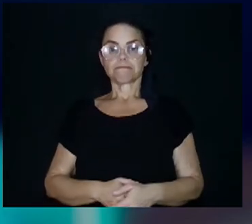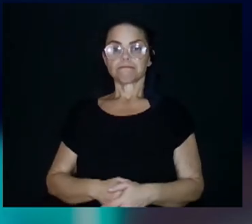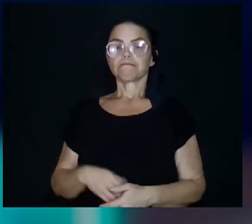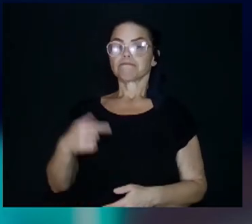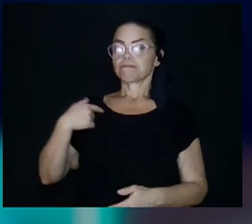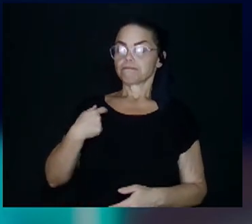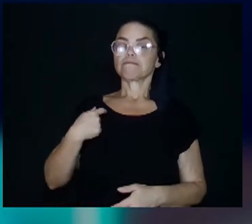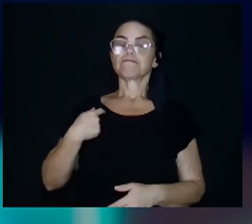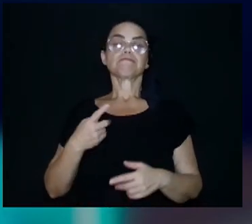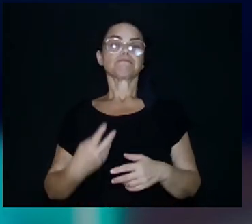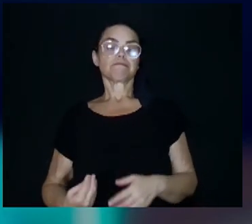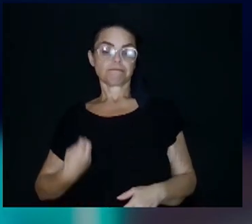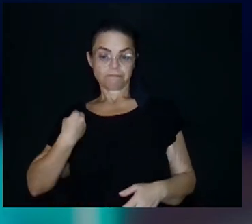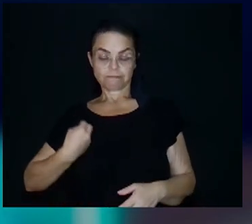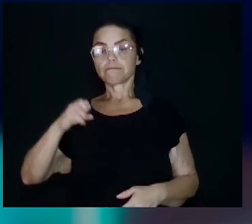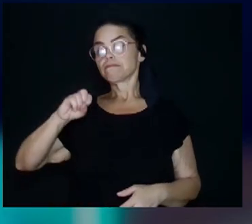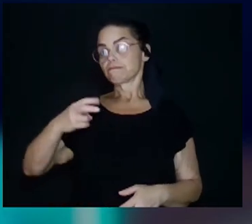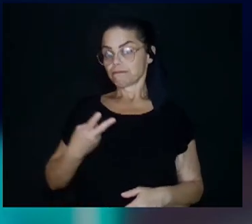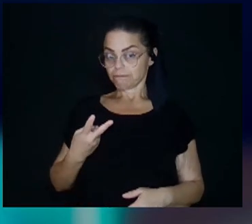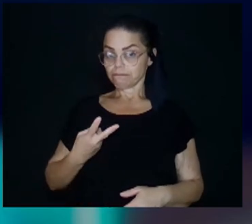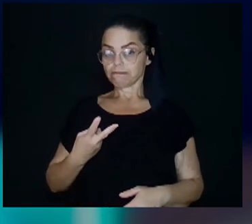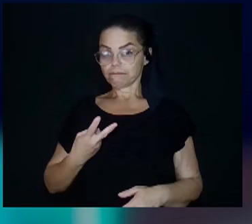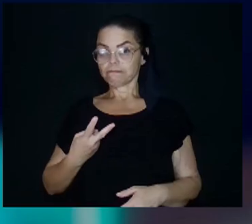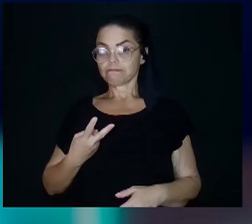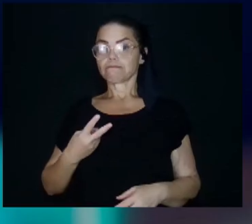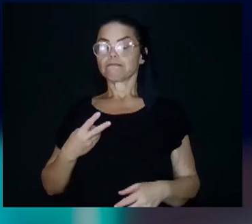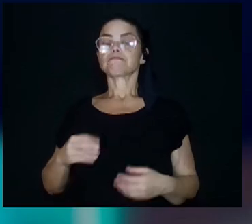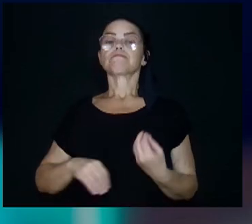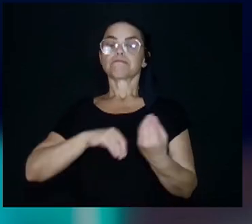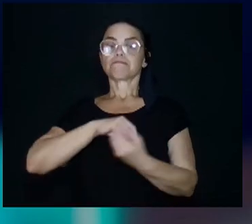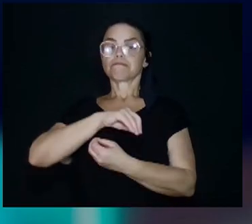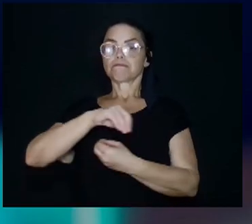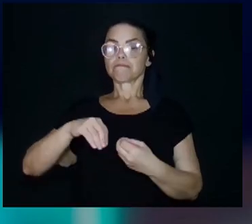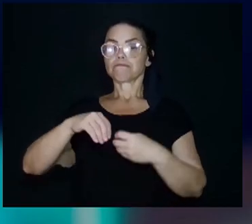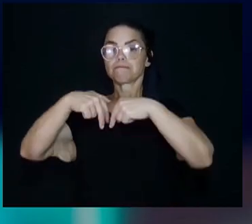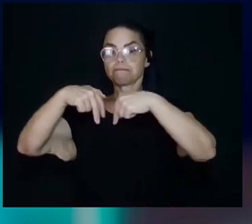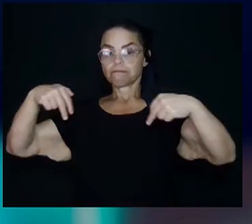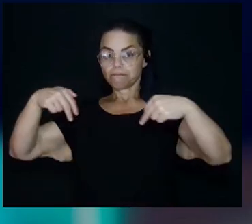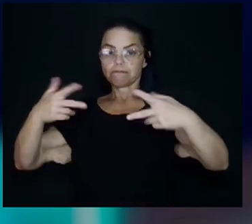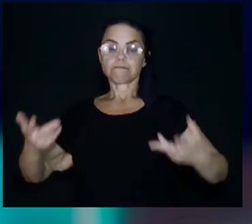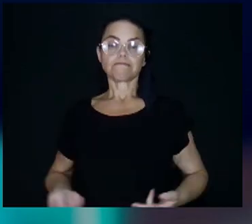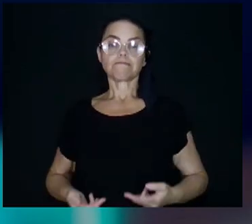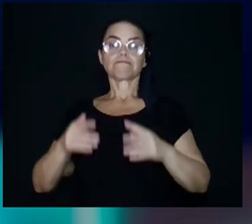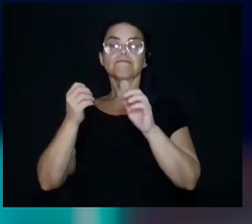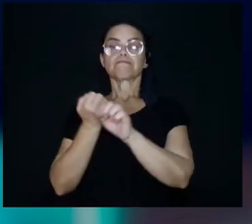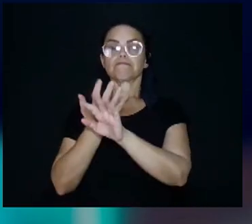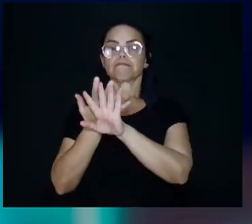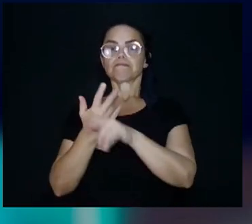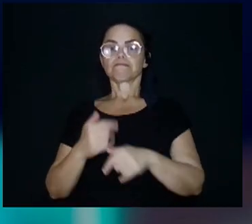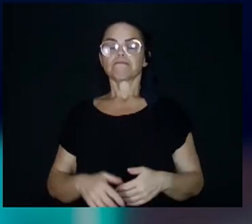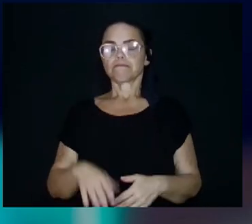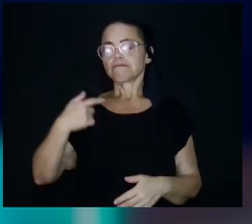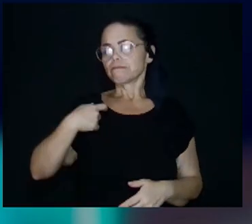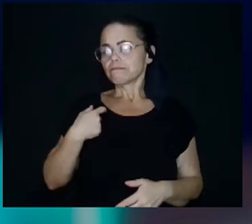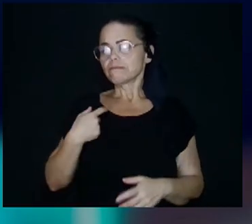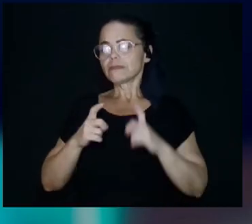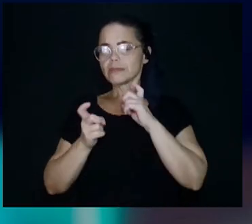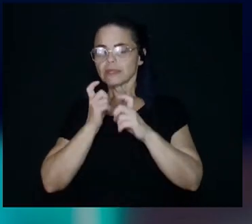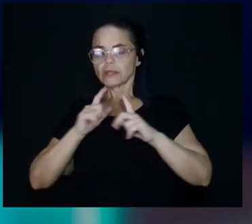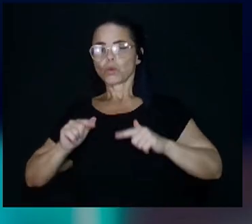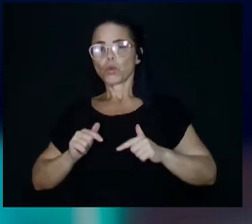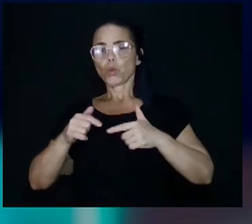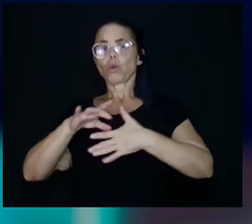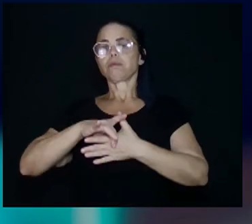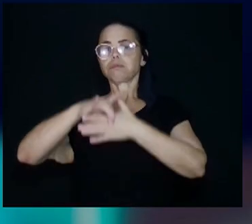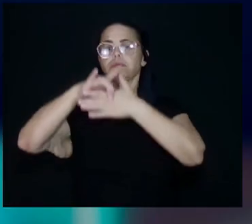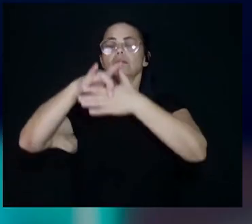presencial ou no formato virtual. E quem lidera essas reuniões, que são os nossos moderadores de grupo